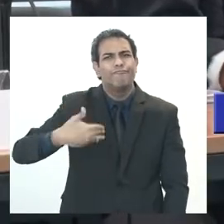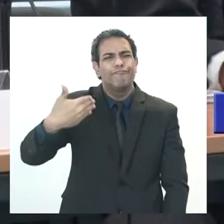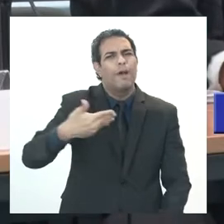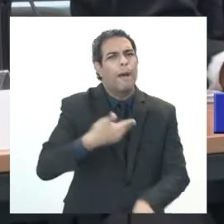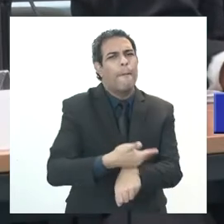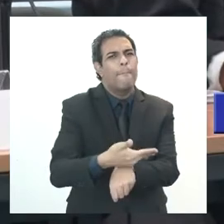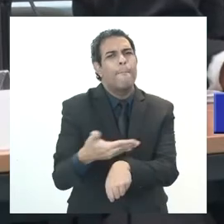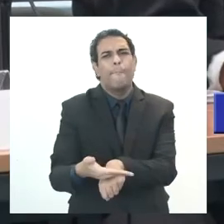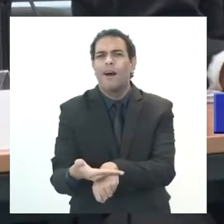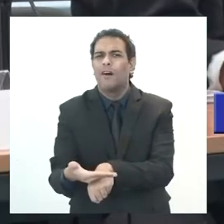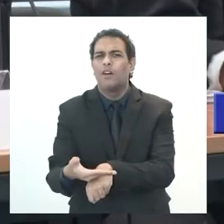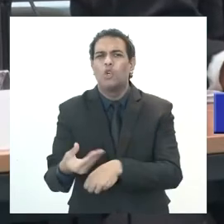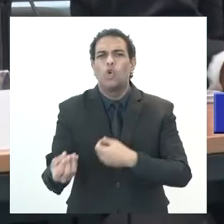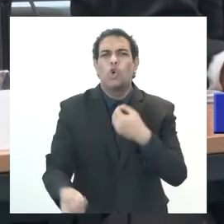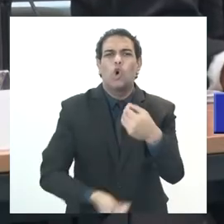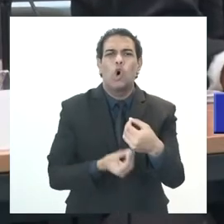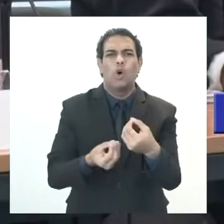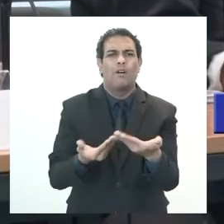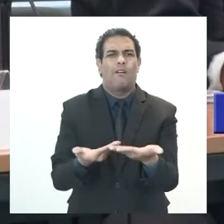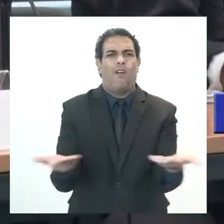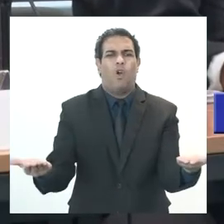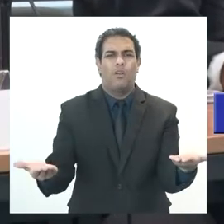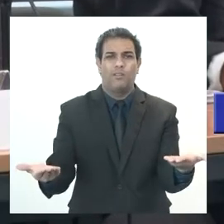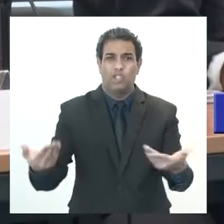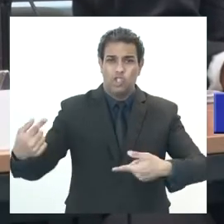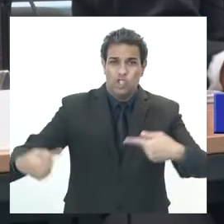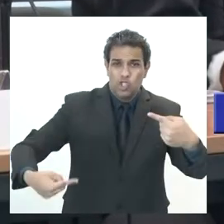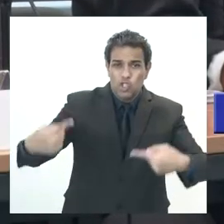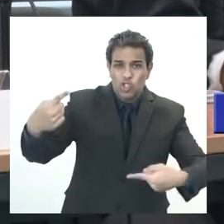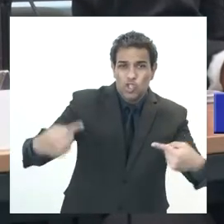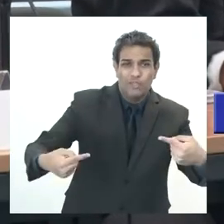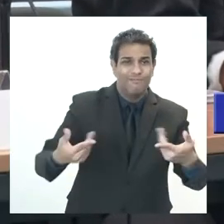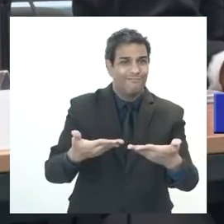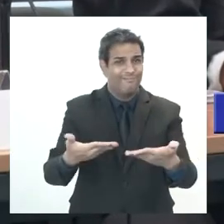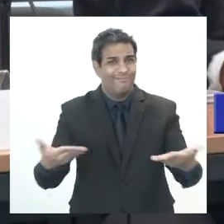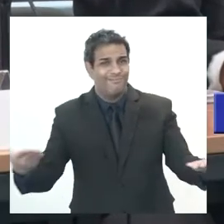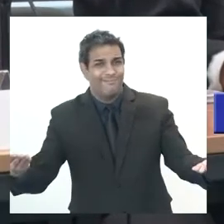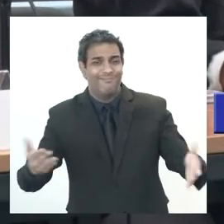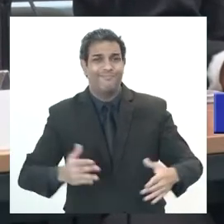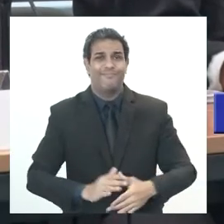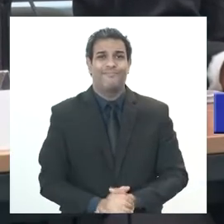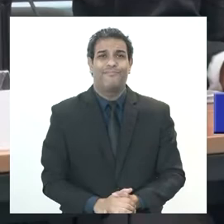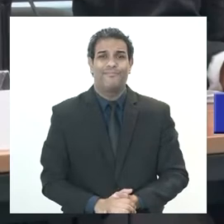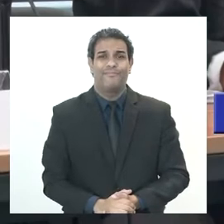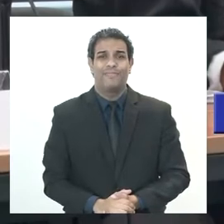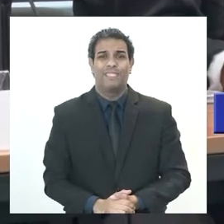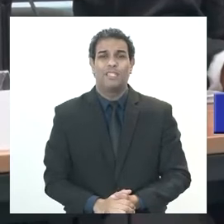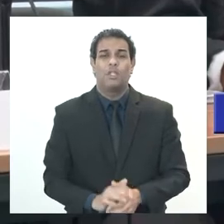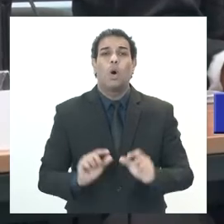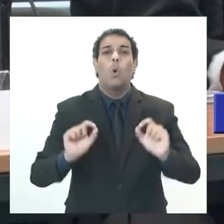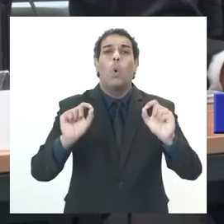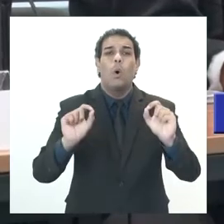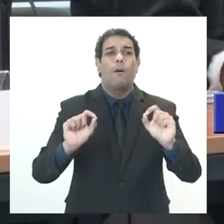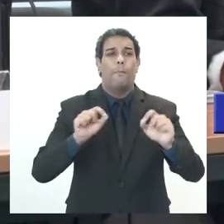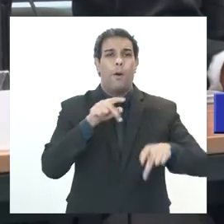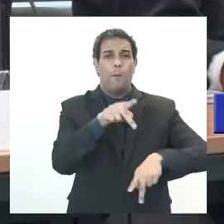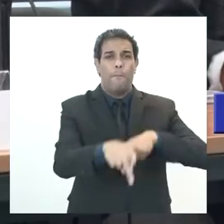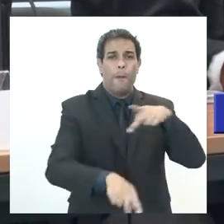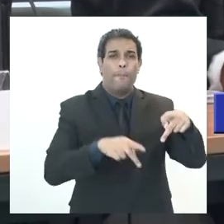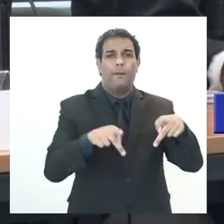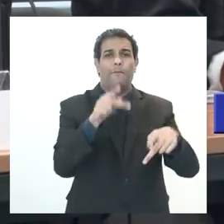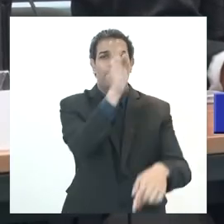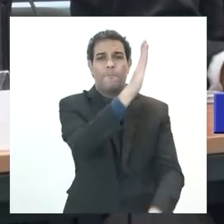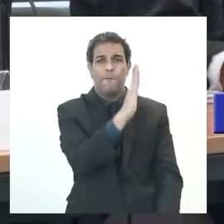né de tudo isso que hoje está sendo jogado sobre a população brasileira